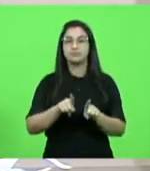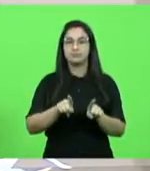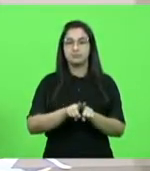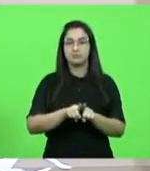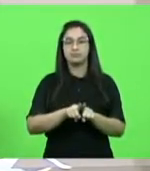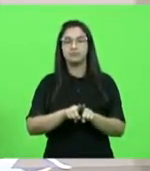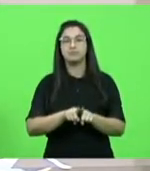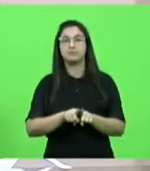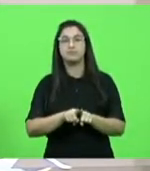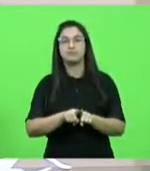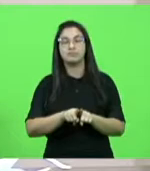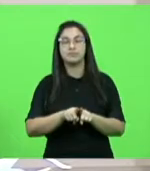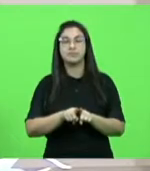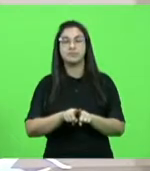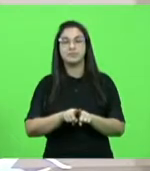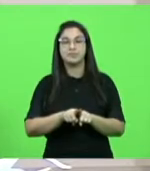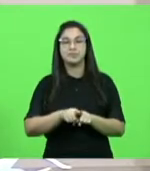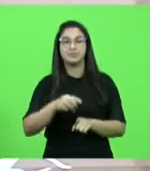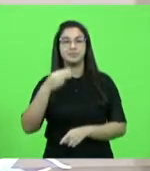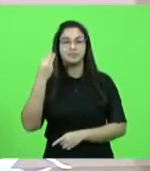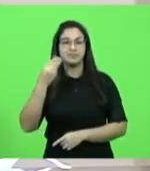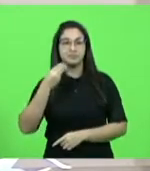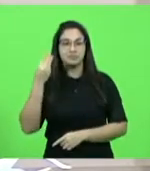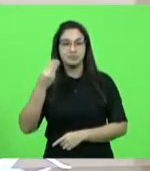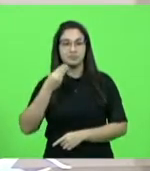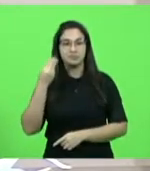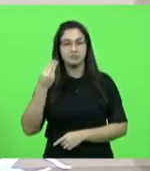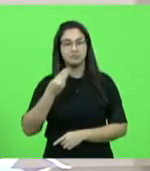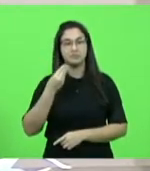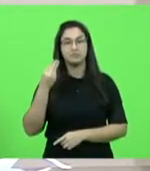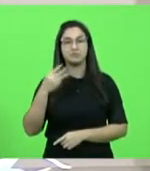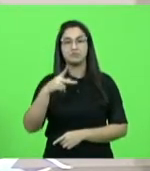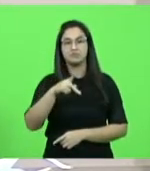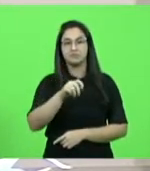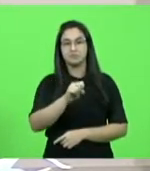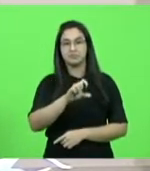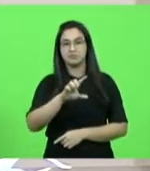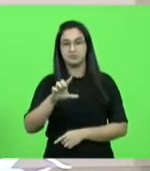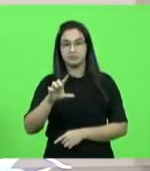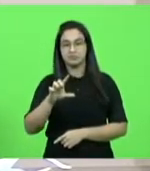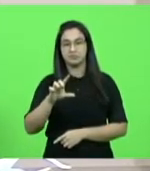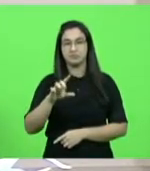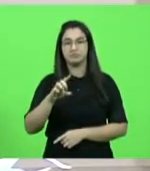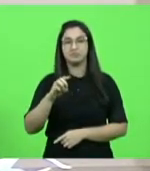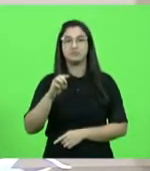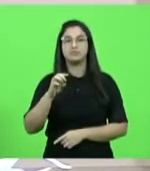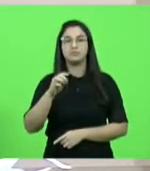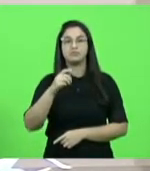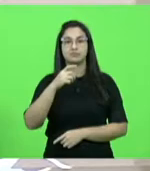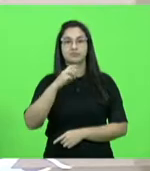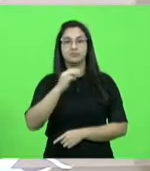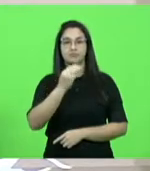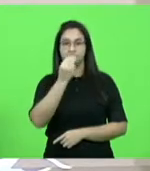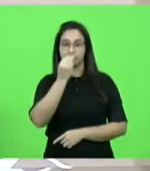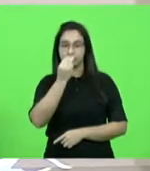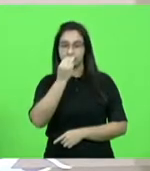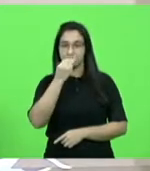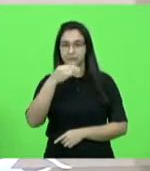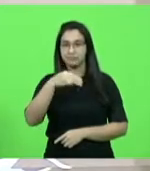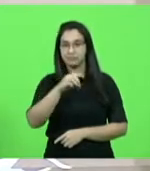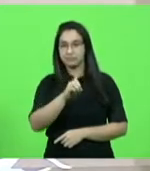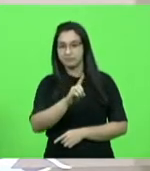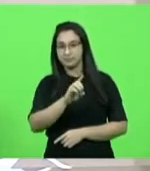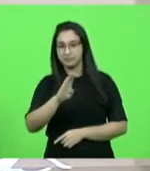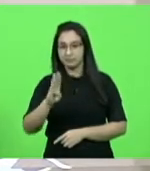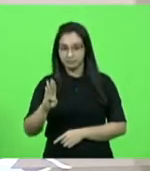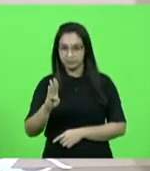e Republicanos, Márcio Machado, bloco PSL-PL, Moacir Sopelsa, bloco MDB Novo, e a